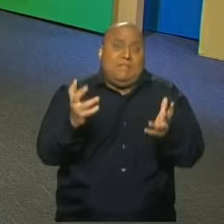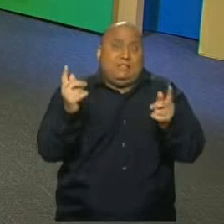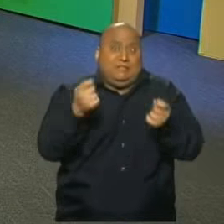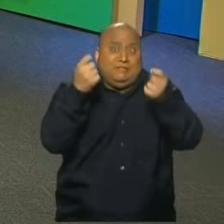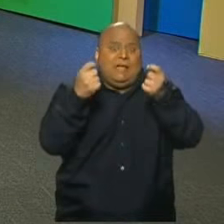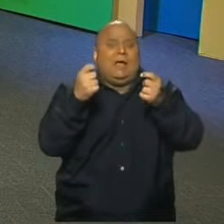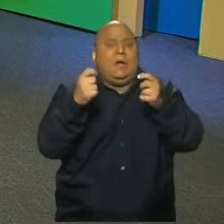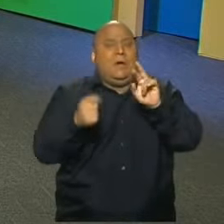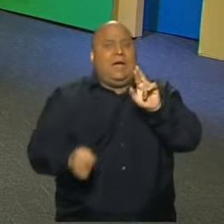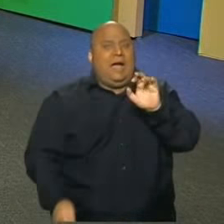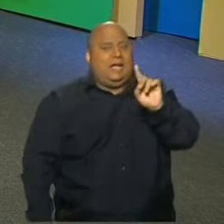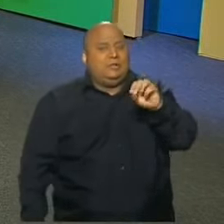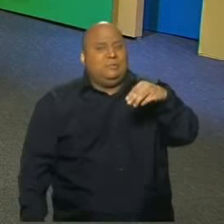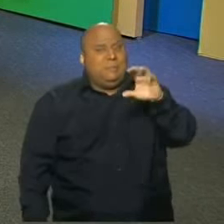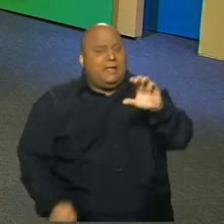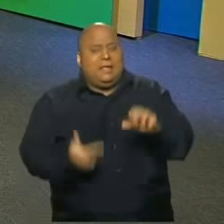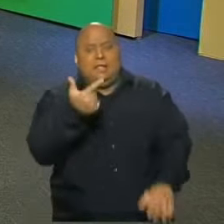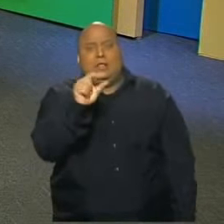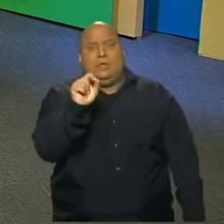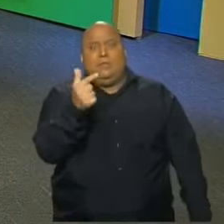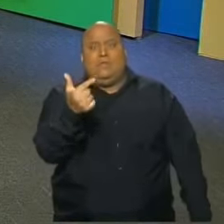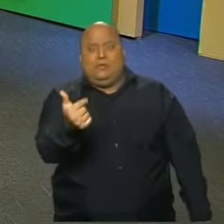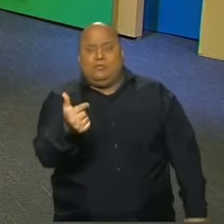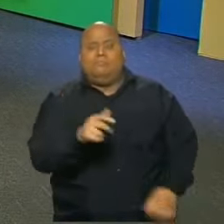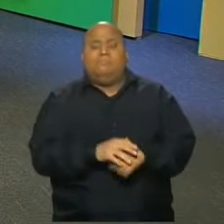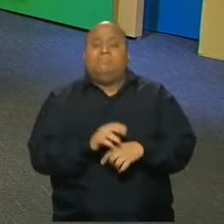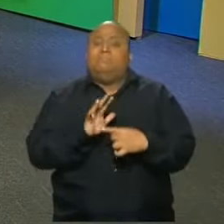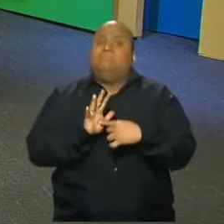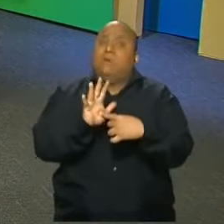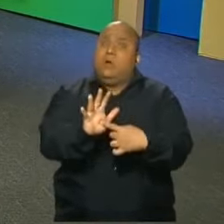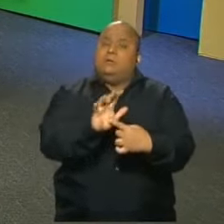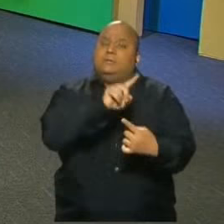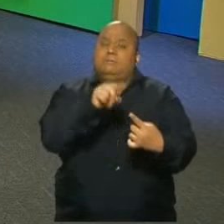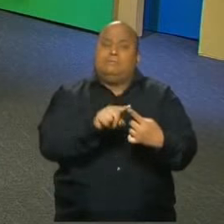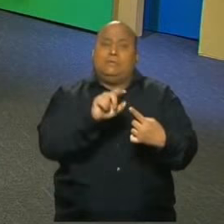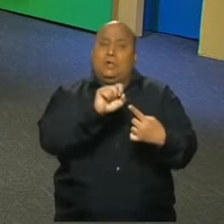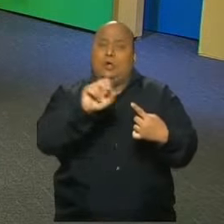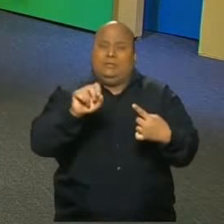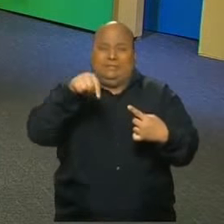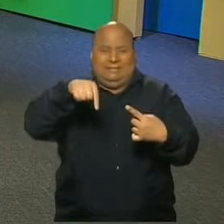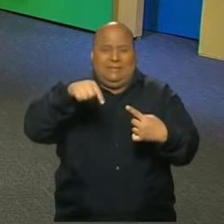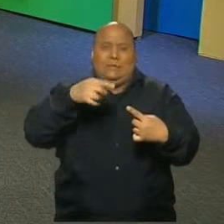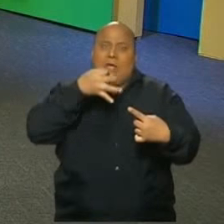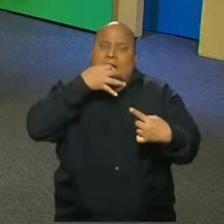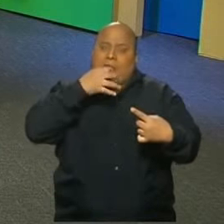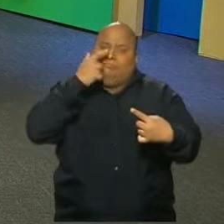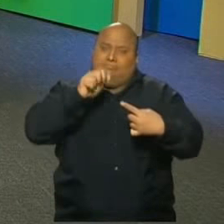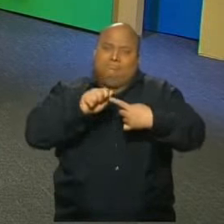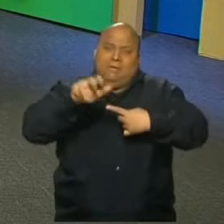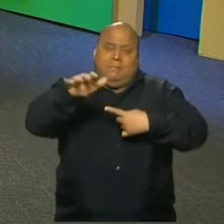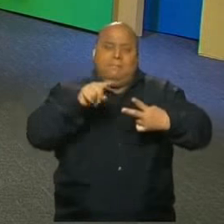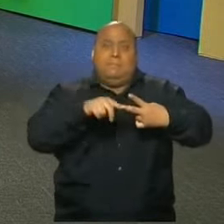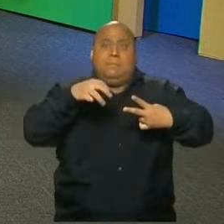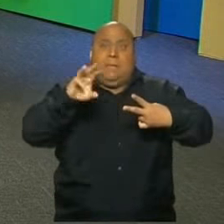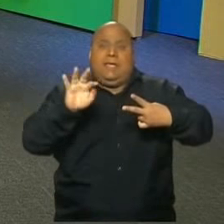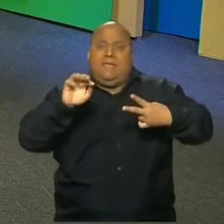Música da Rádio MEC 2021. Ele está sendo transmitido pelos 800 kHz da Rádio MEC, pela MEC